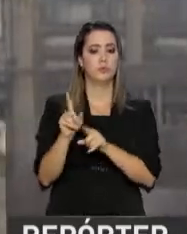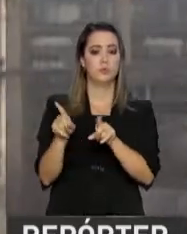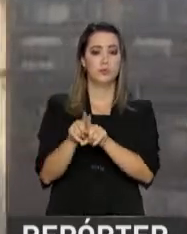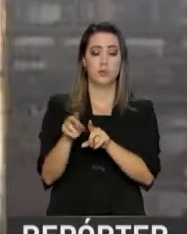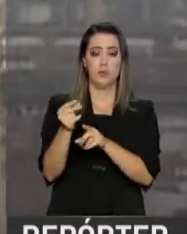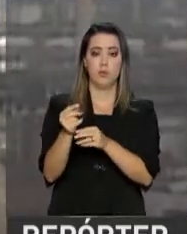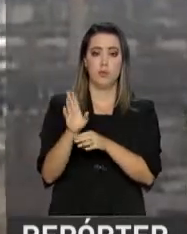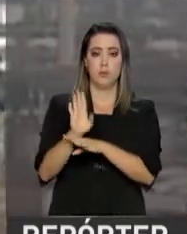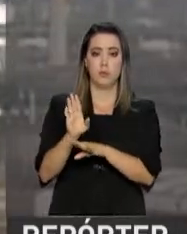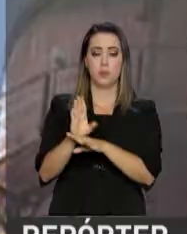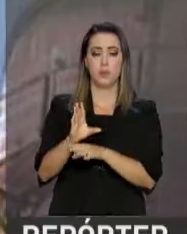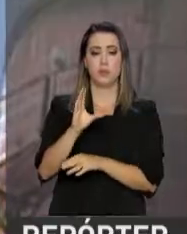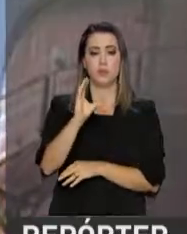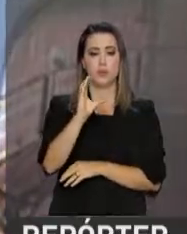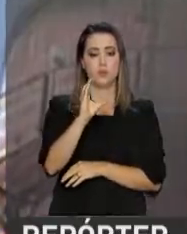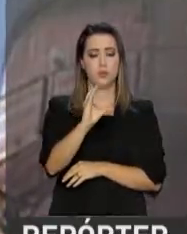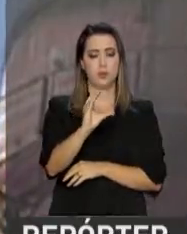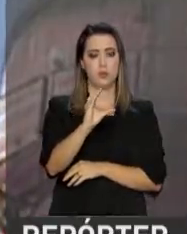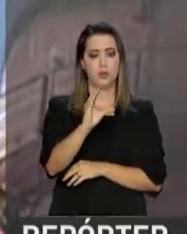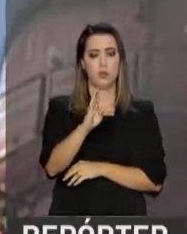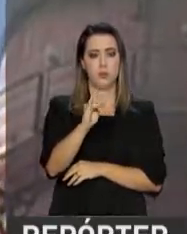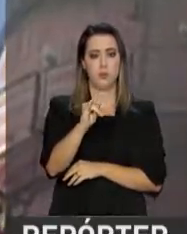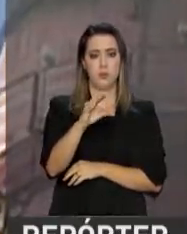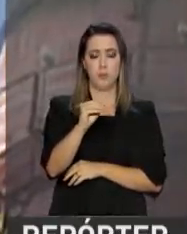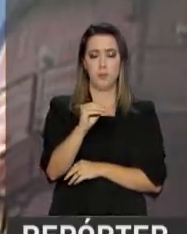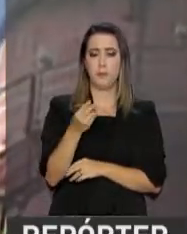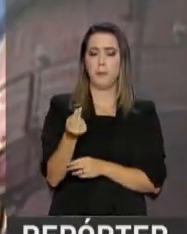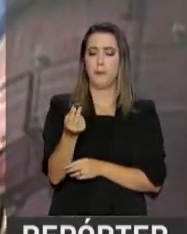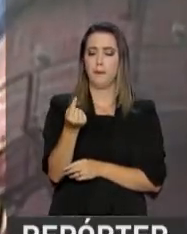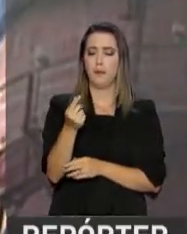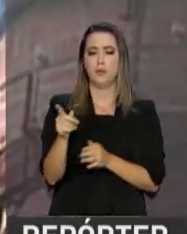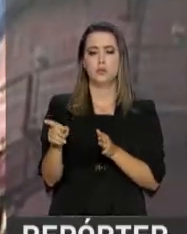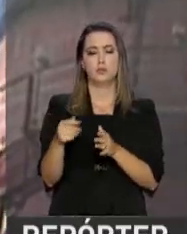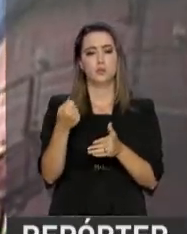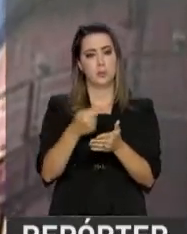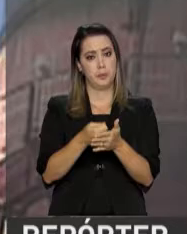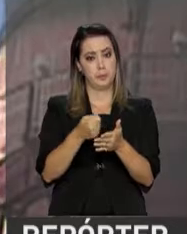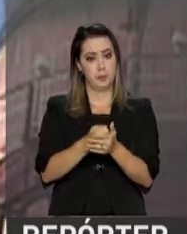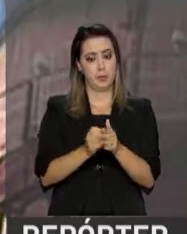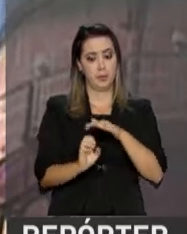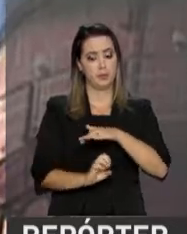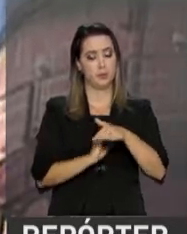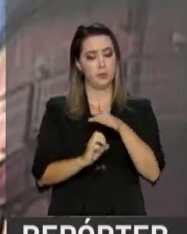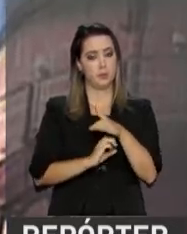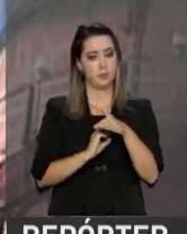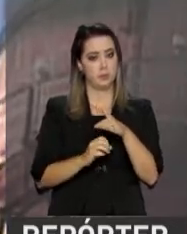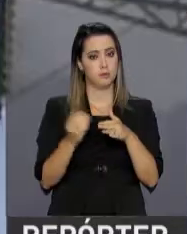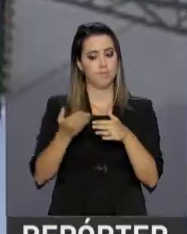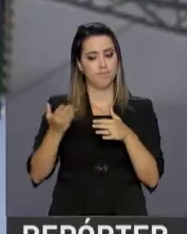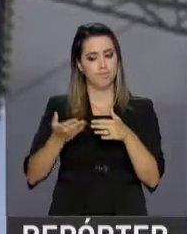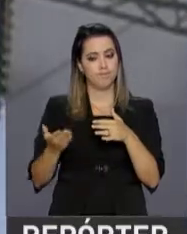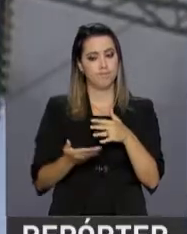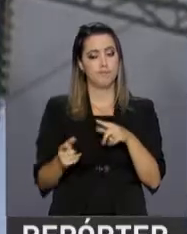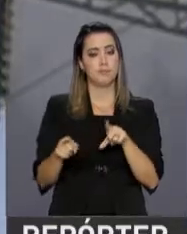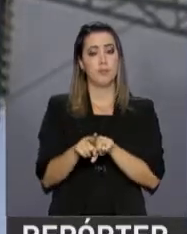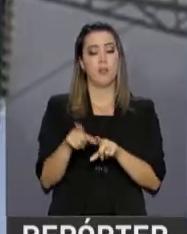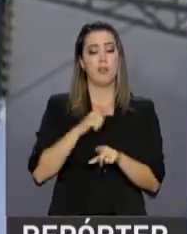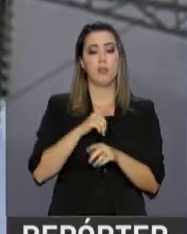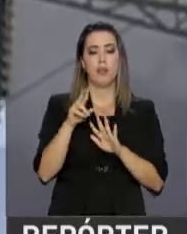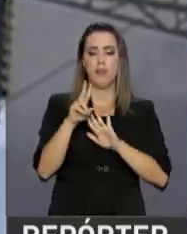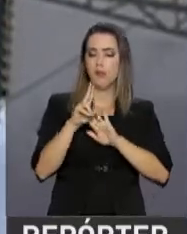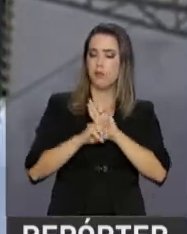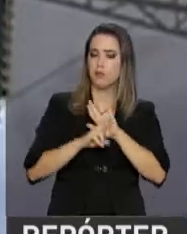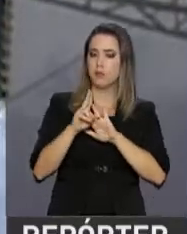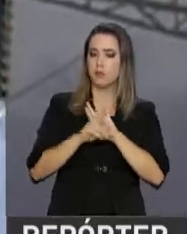os e bill que cria uma fonte de financiamento para os empresários do setor vão existir regras